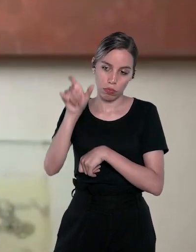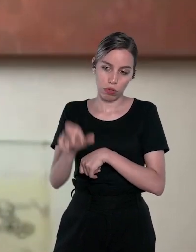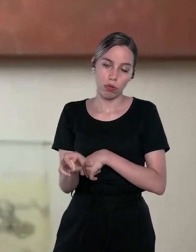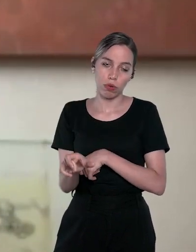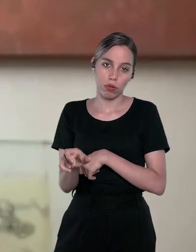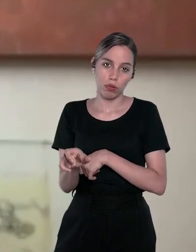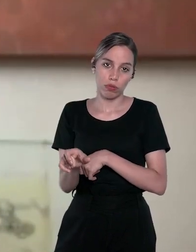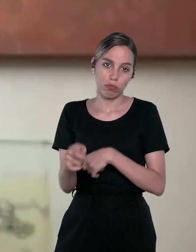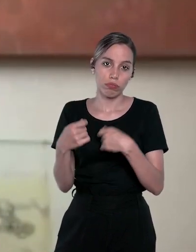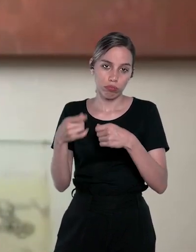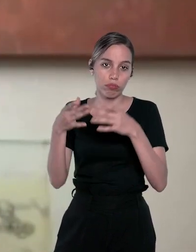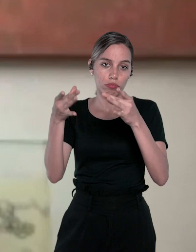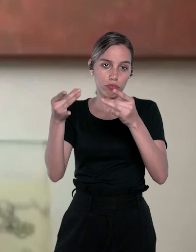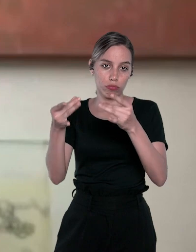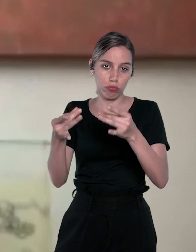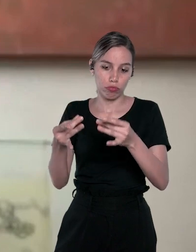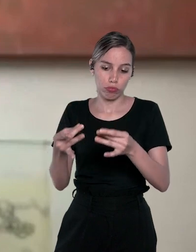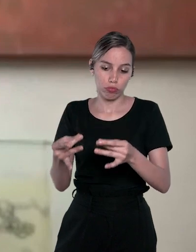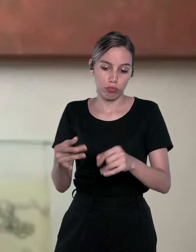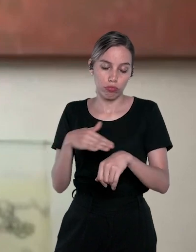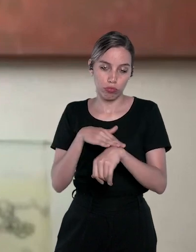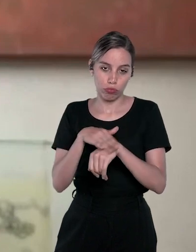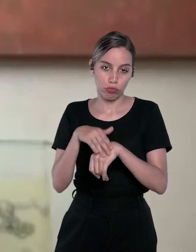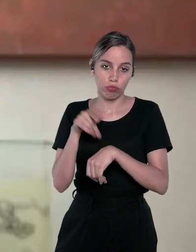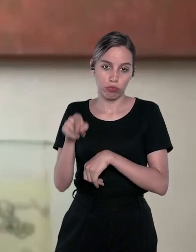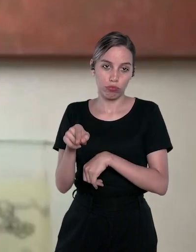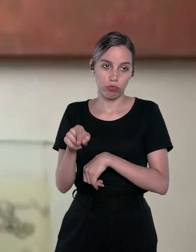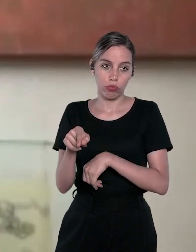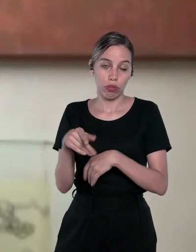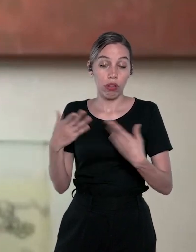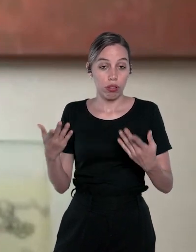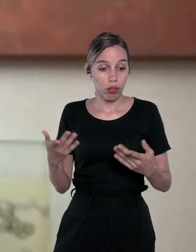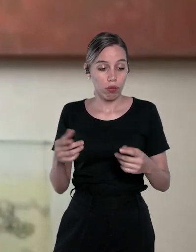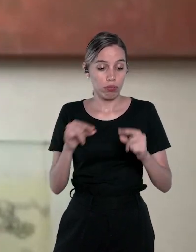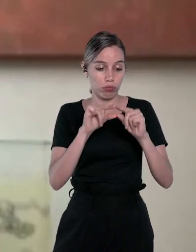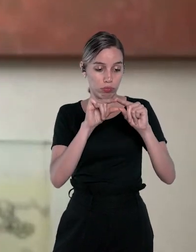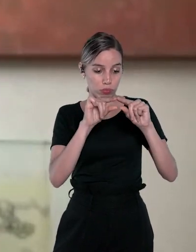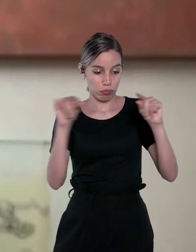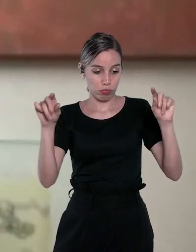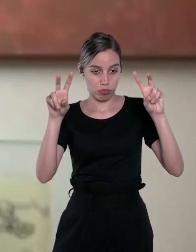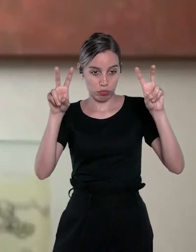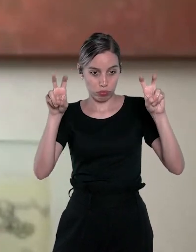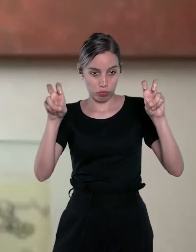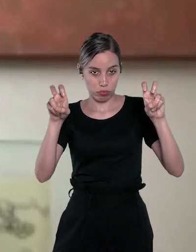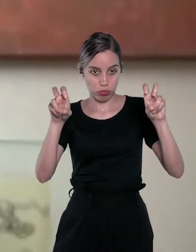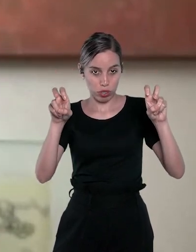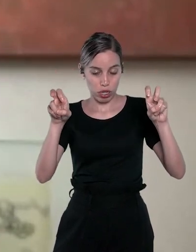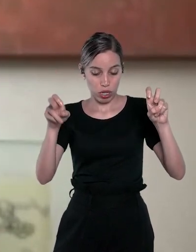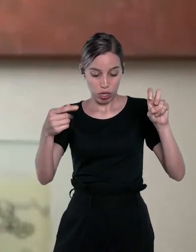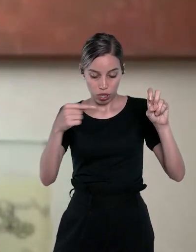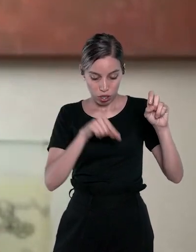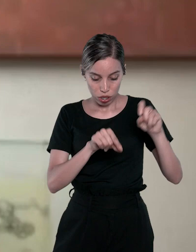personagem. Então, o subtítulo do livro explica isso, né?